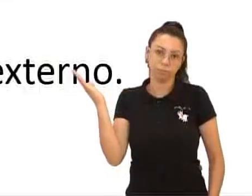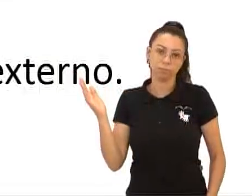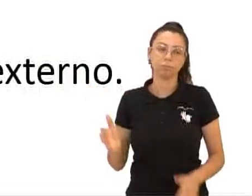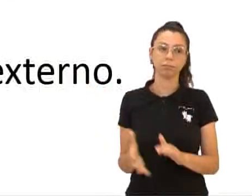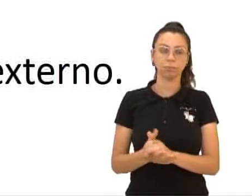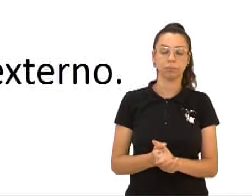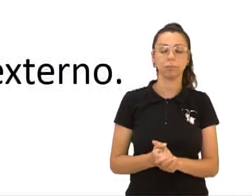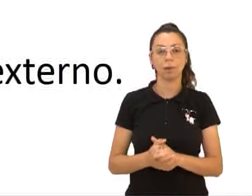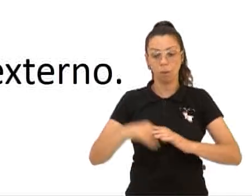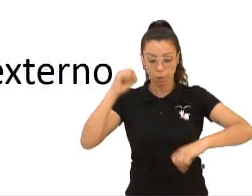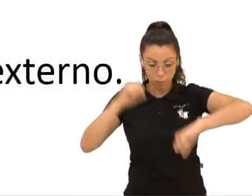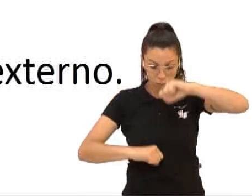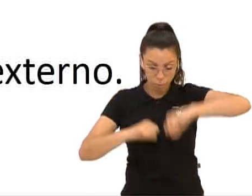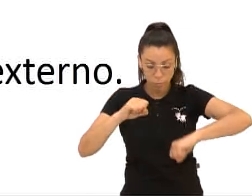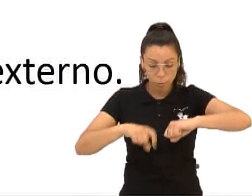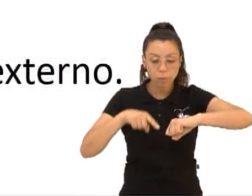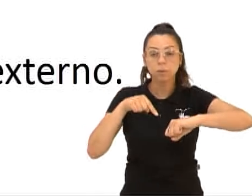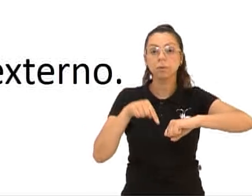Falando da indústria, é uma das